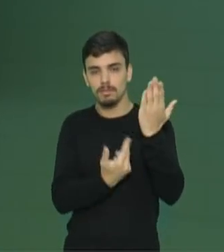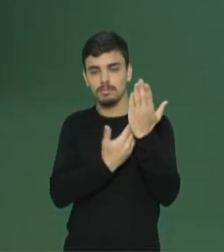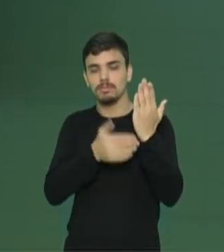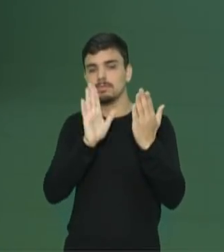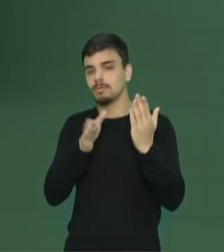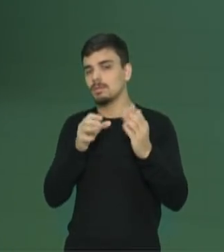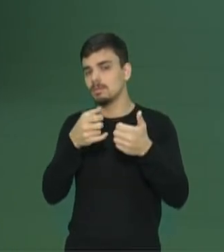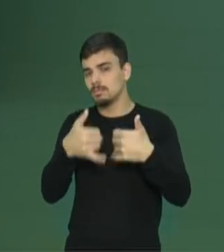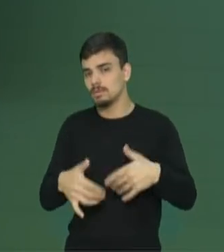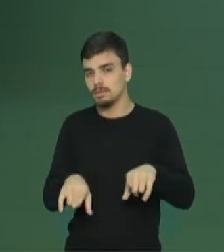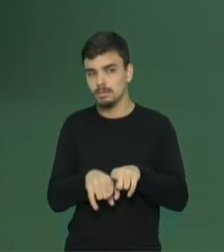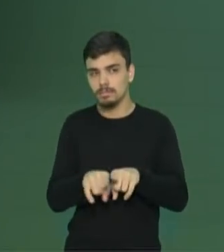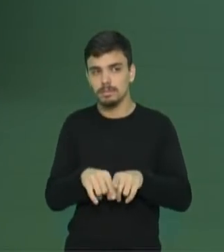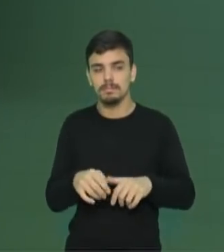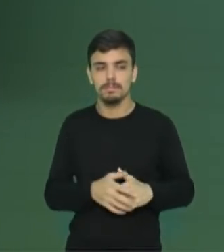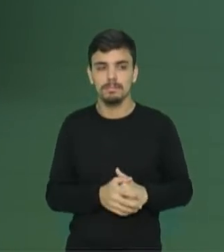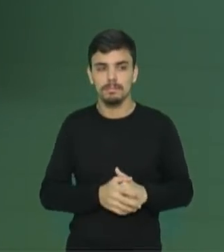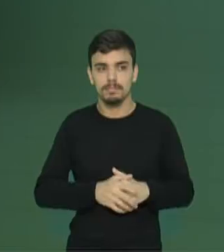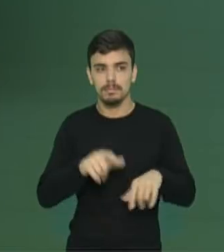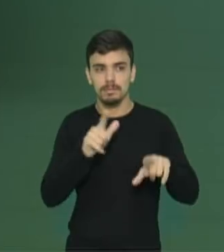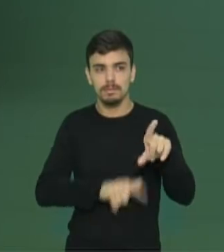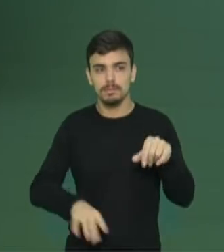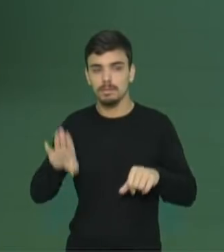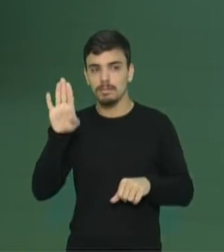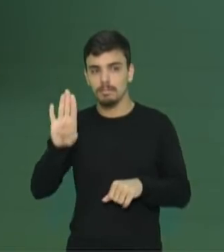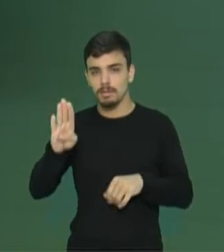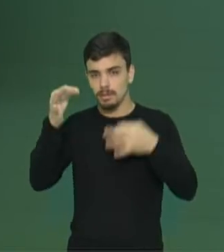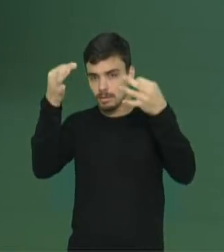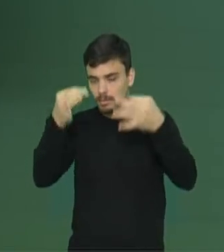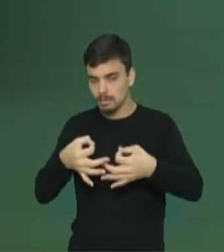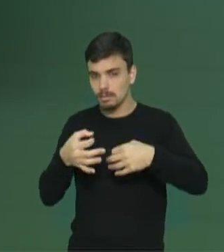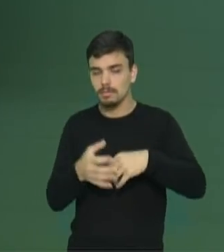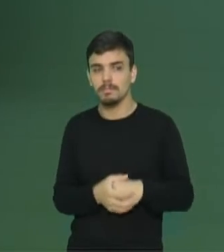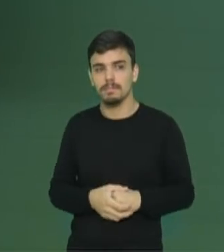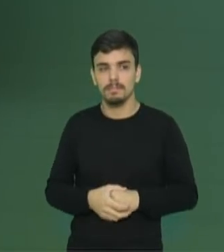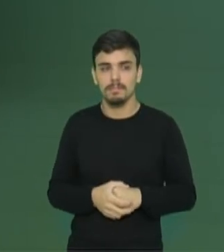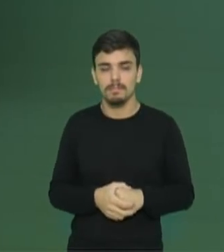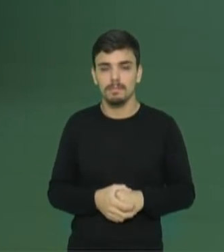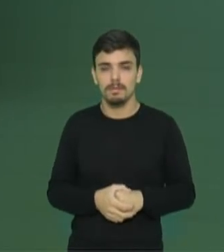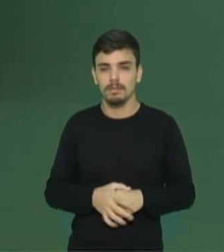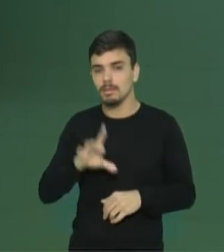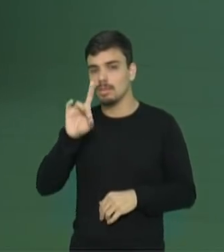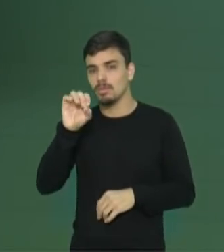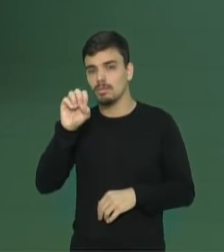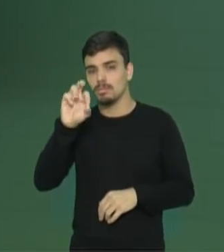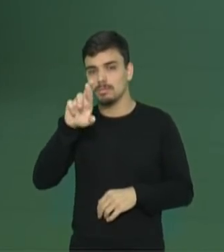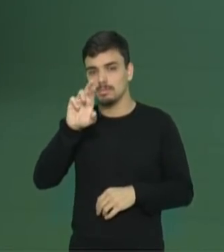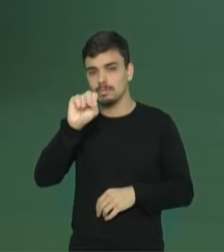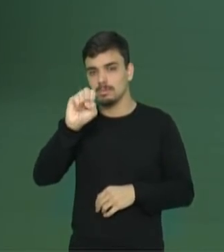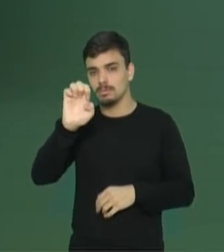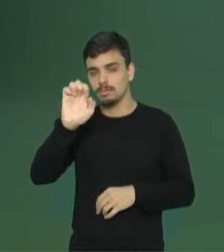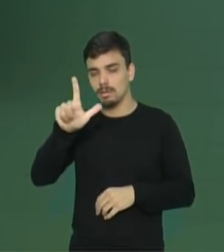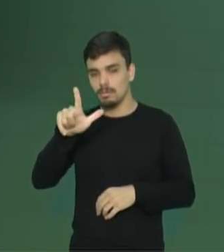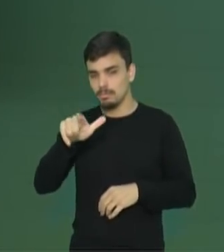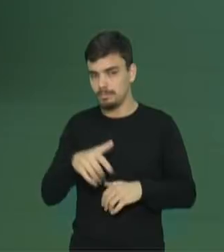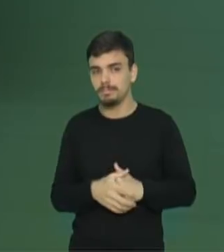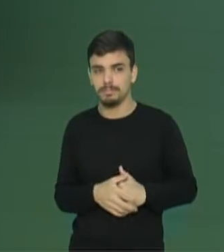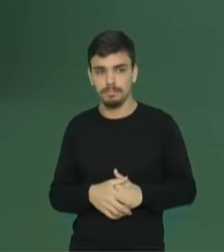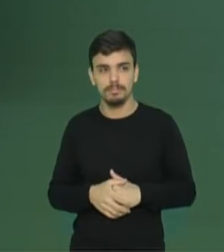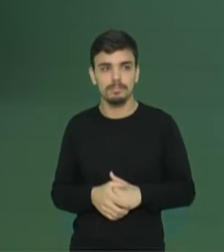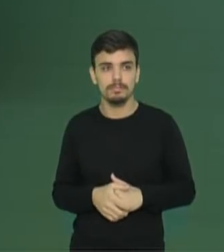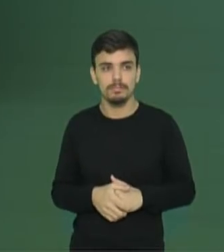e o vaso sanguíneo que se repete. Então correta a letra B. Aqui, cordão nervoso dorsal, nenhum dos dois tem.